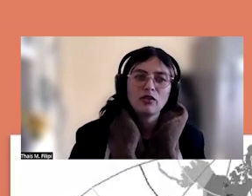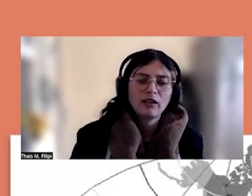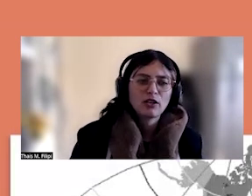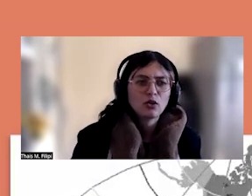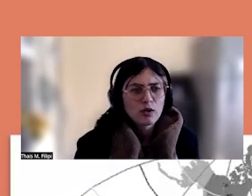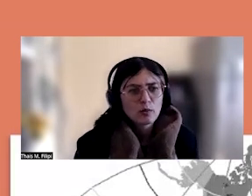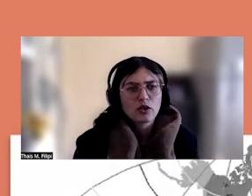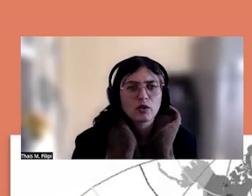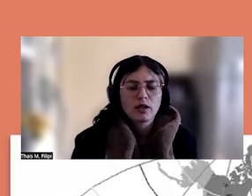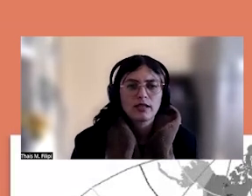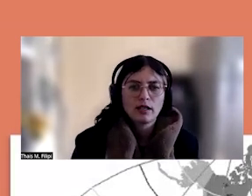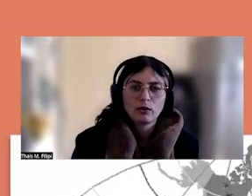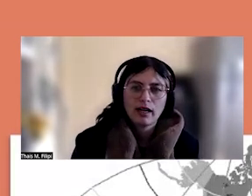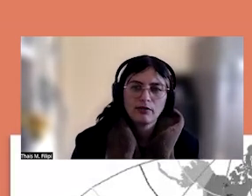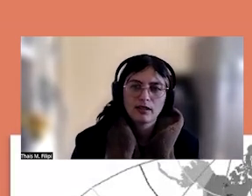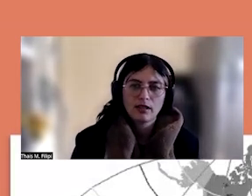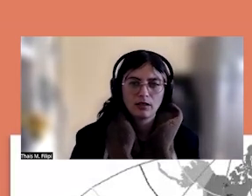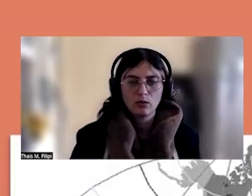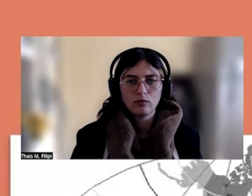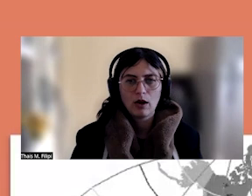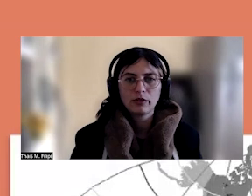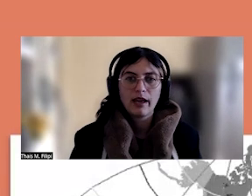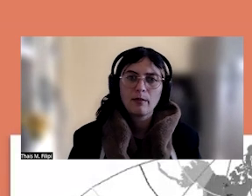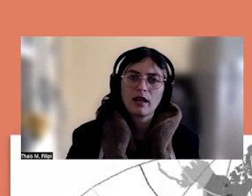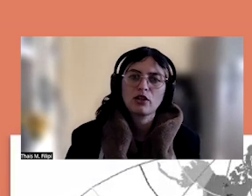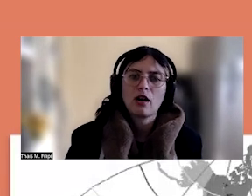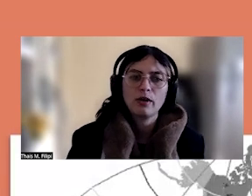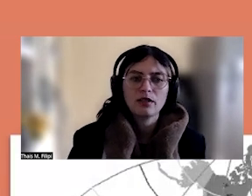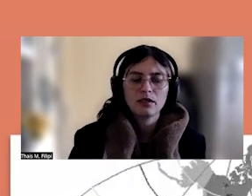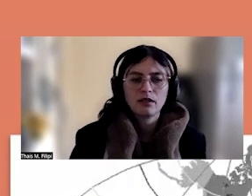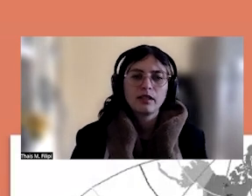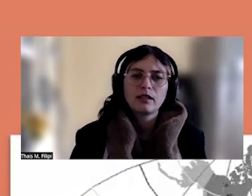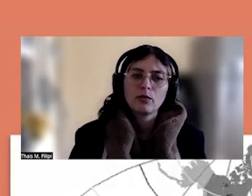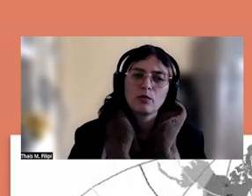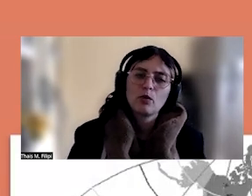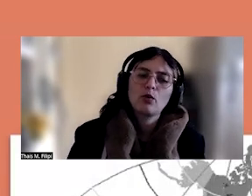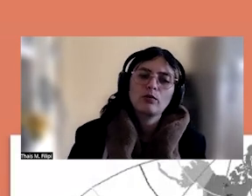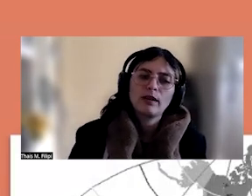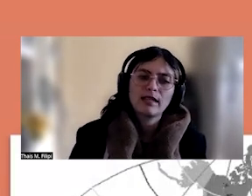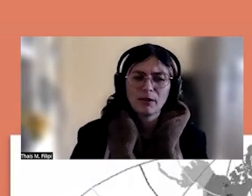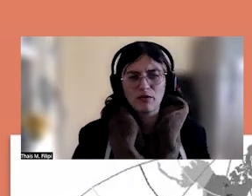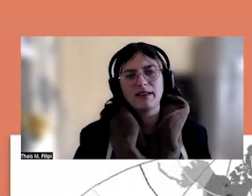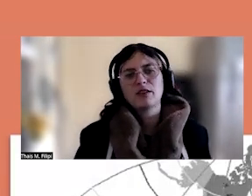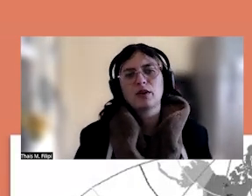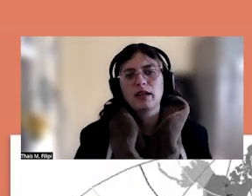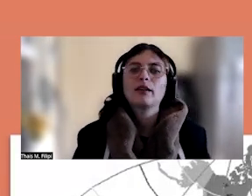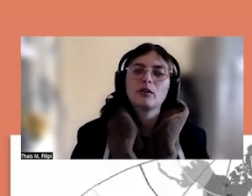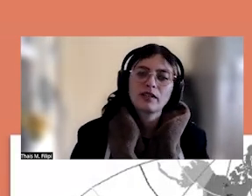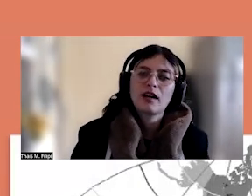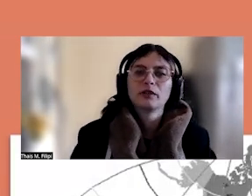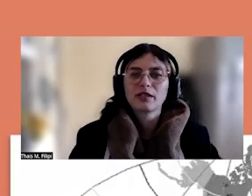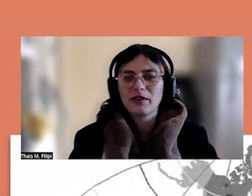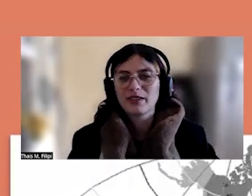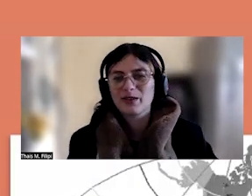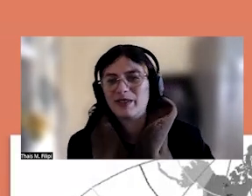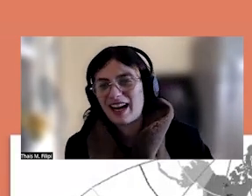A gente vai falar de duas projeções cartográficas, né? Então, a UTM e a de Albers. Então, o Sistema de Referência de Coordenada